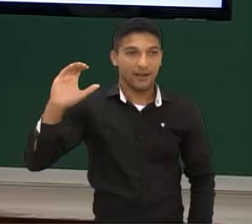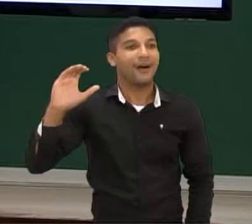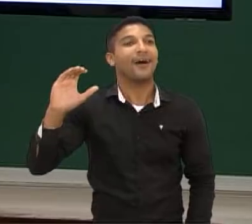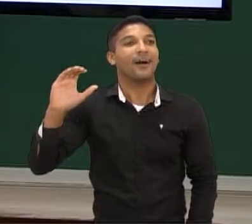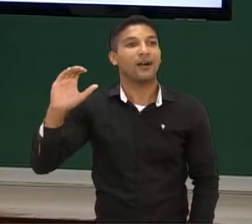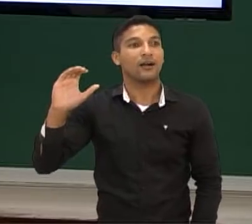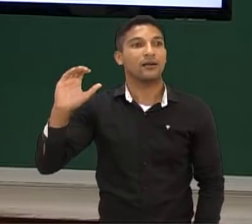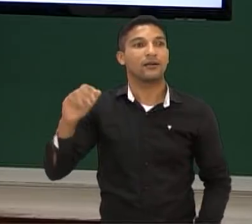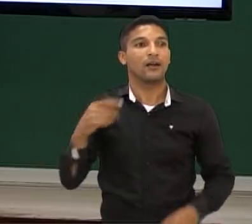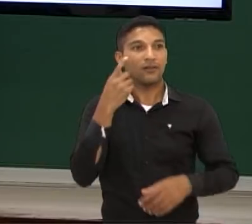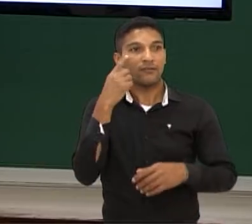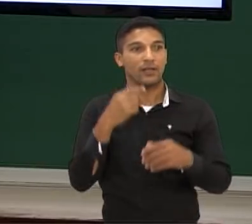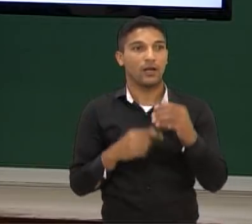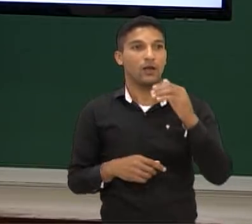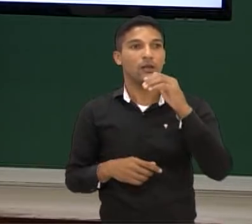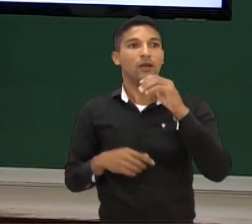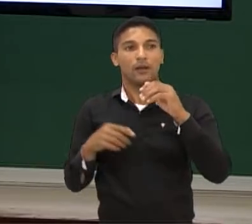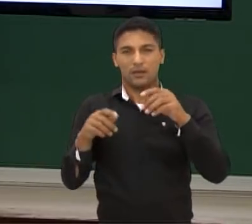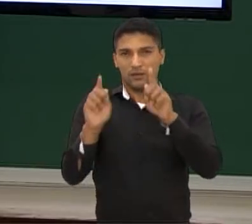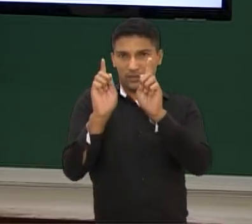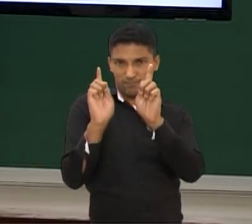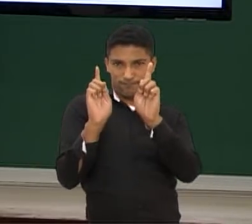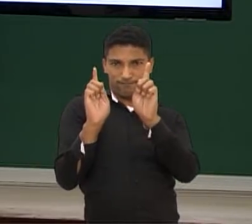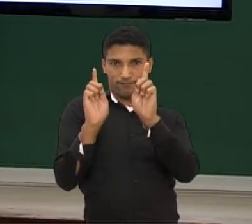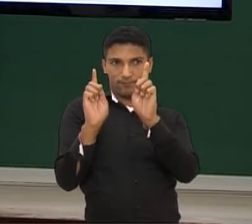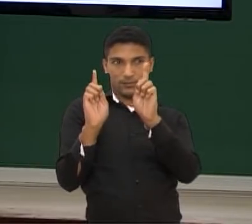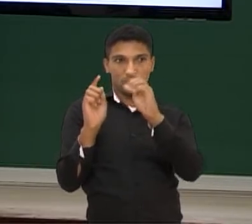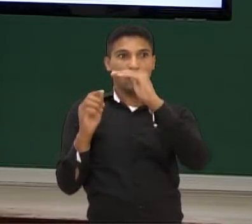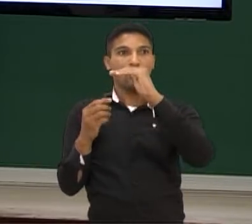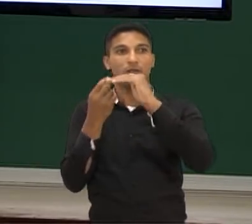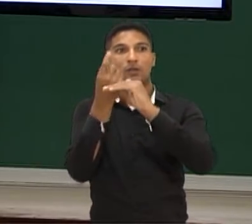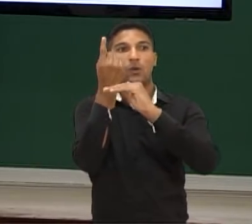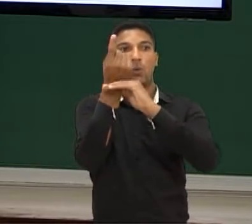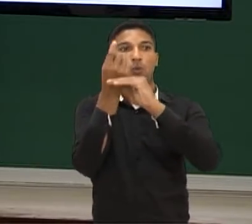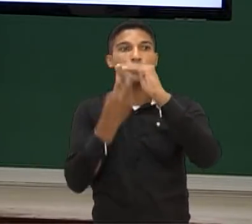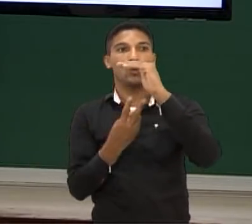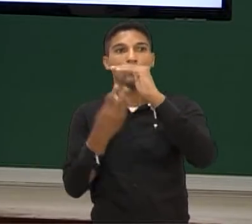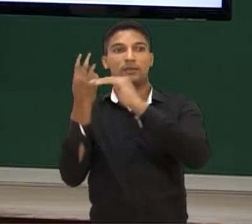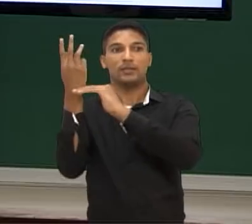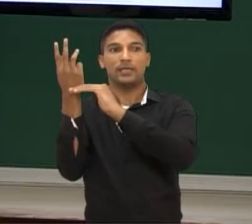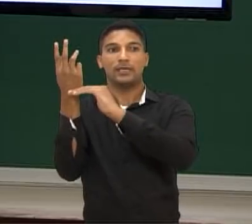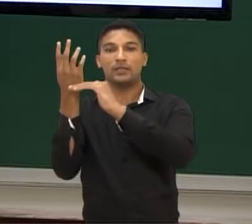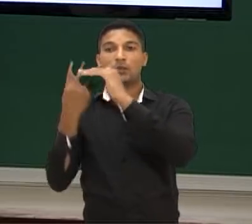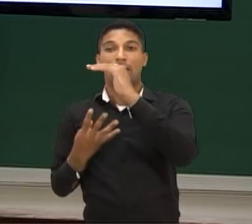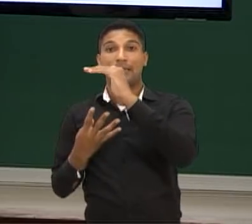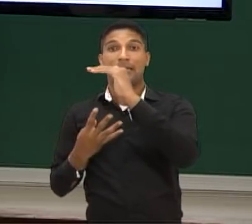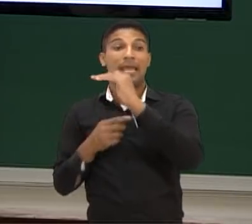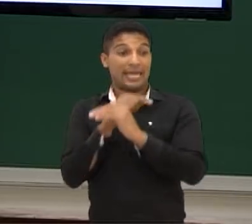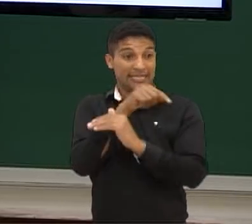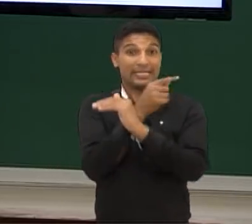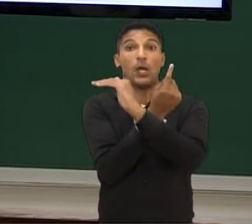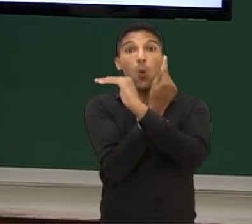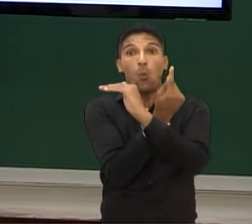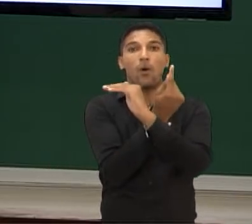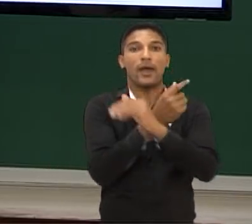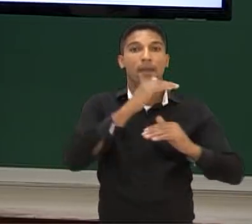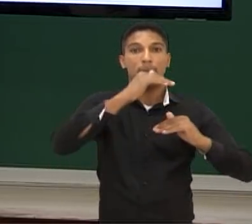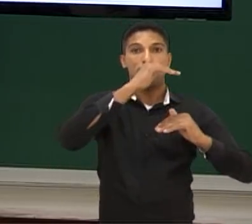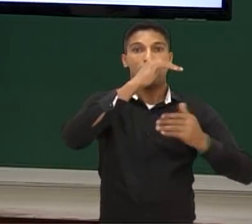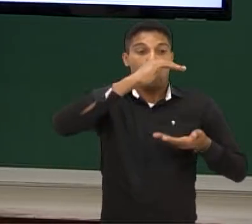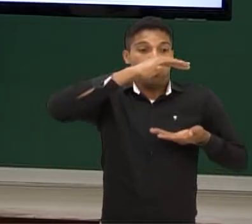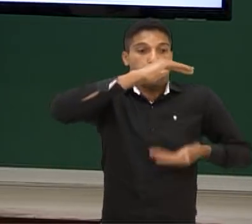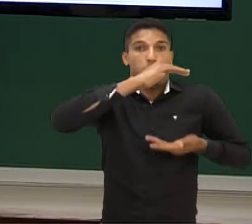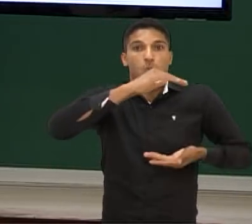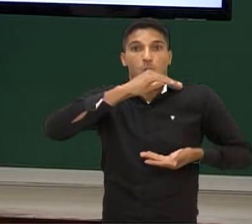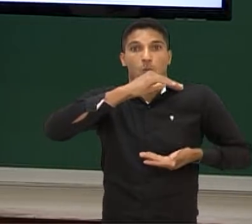o 2 e o 4 e vou considerar o 1 como um inteiro, certo? Então, lá. 2 e o 4, a gente já